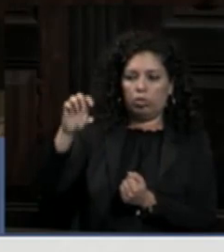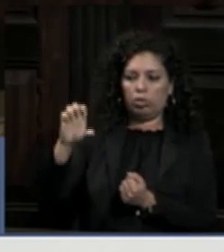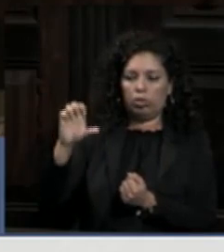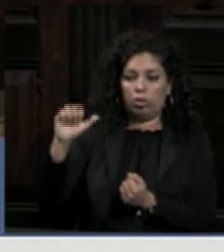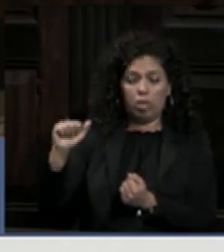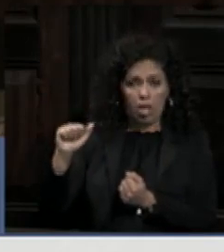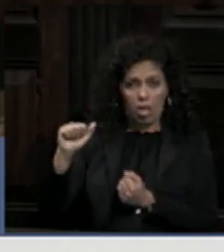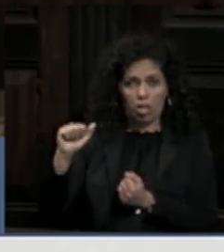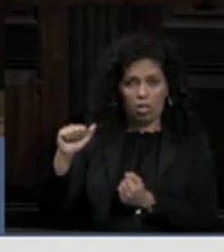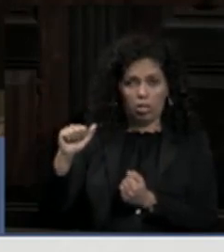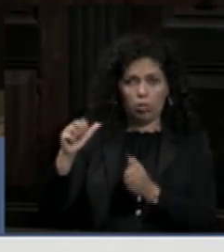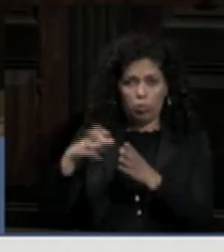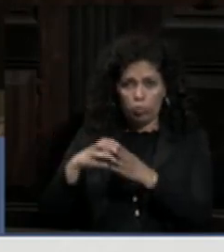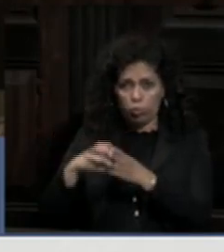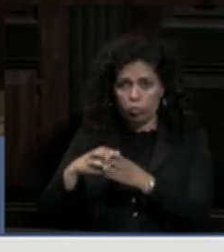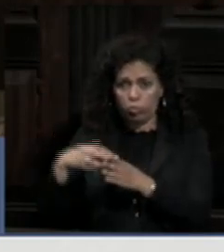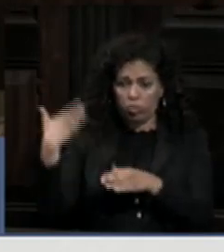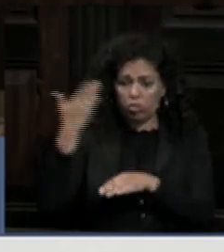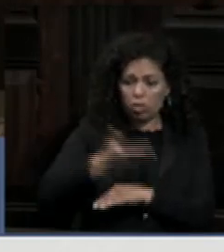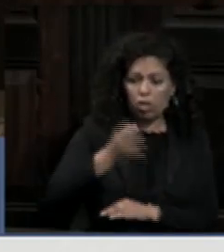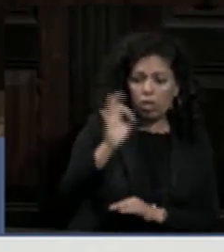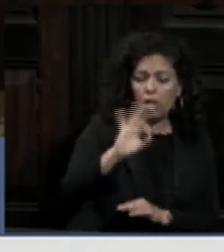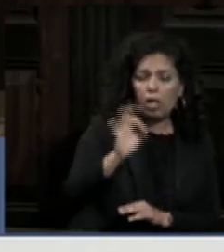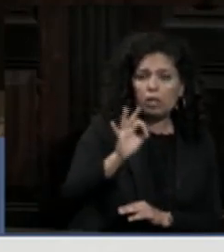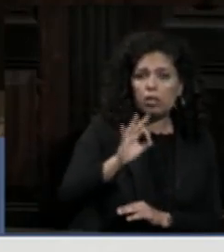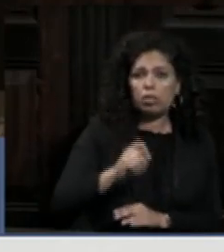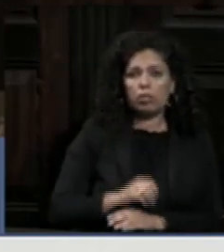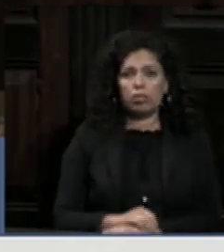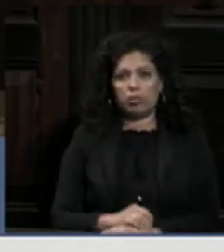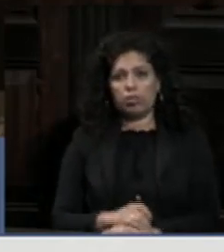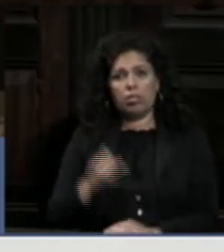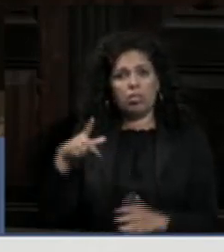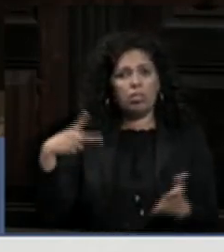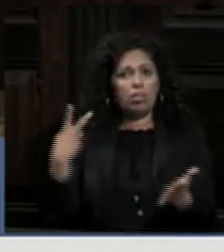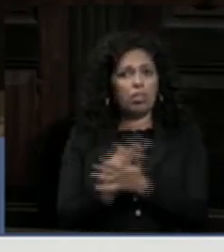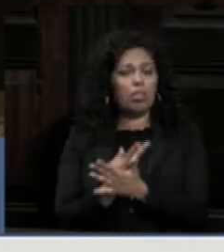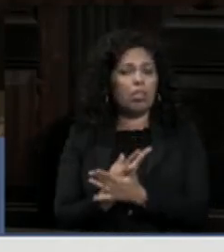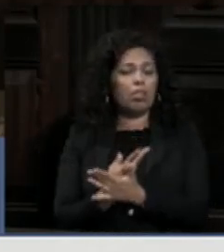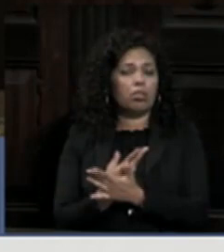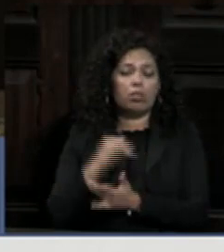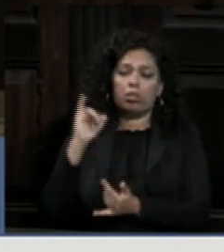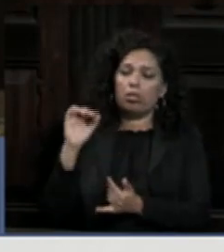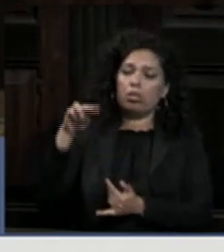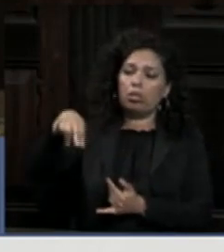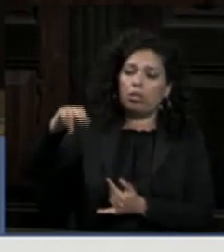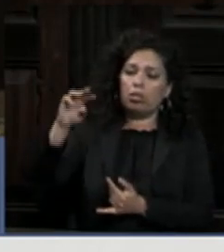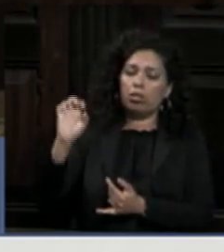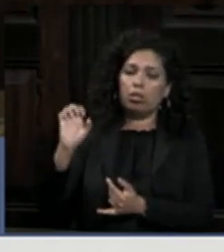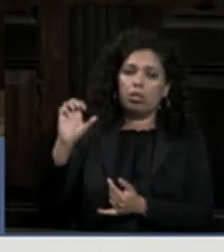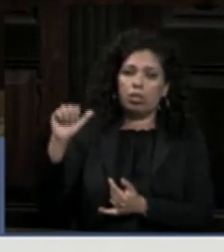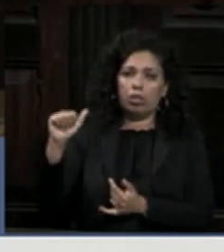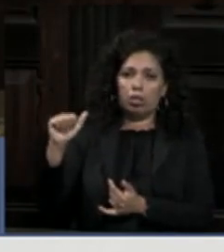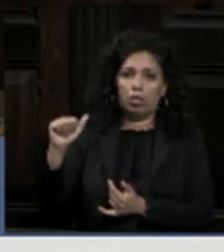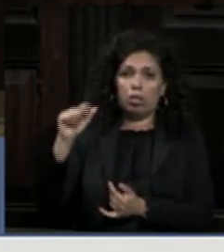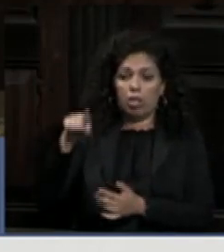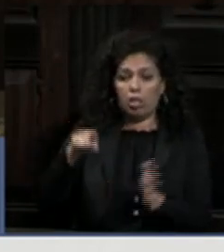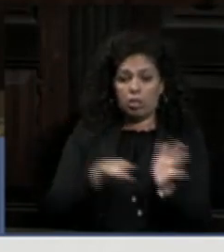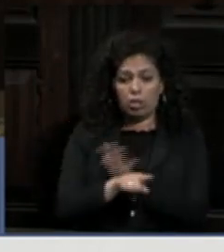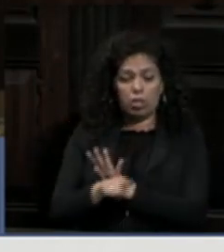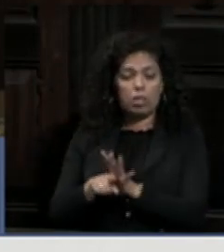presente isso é um grande absurdo aquele órgão que deveria fazer a fiscalização